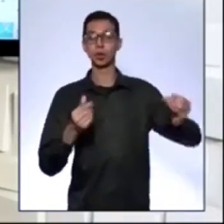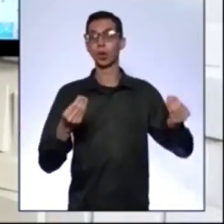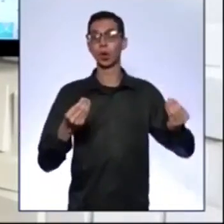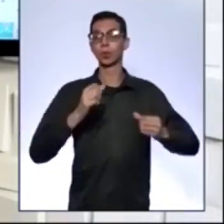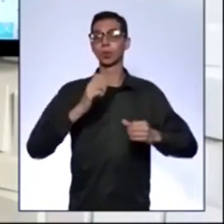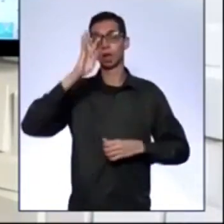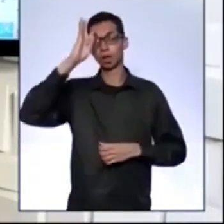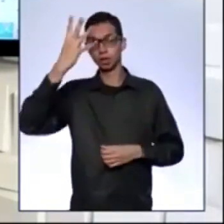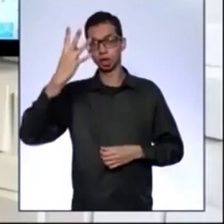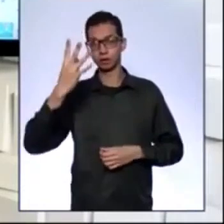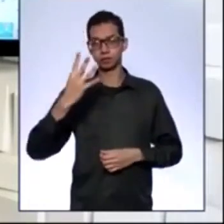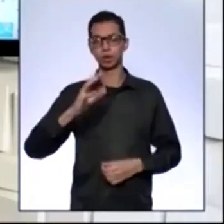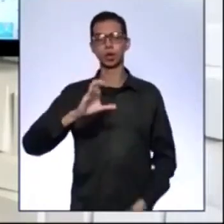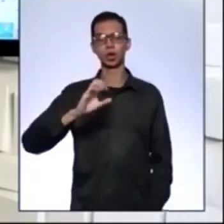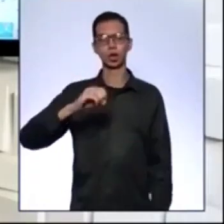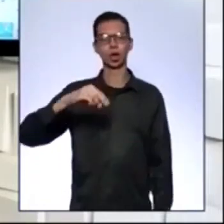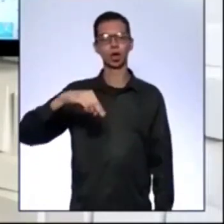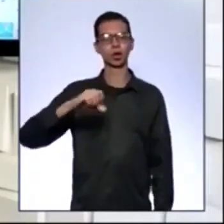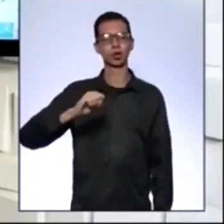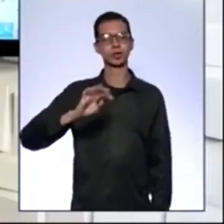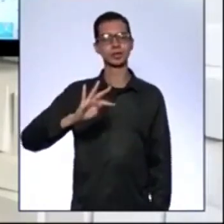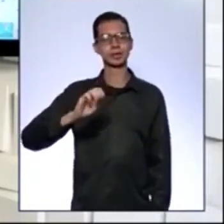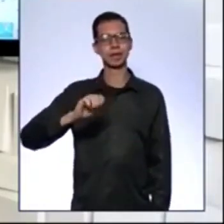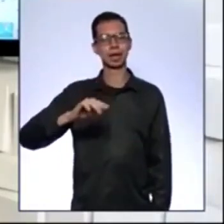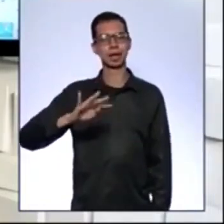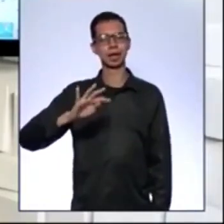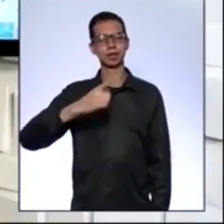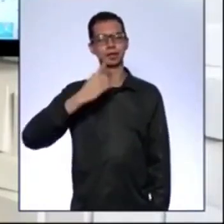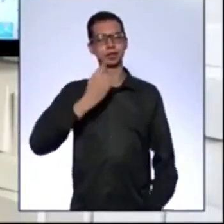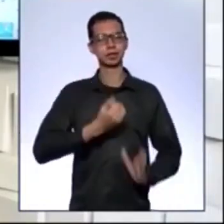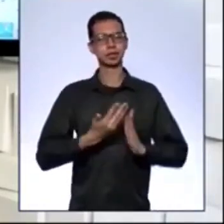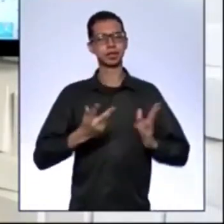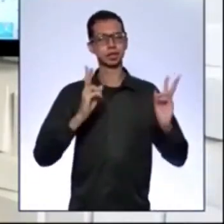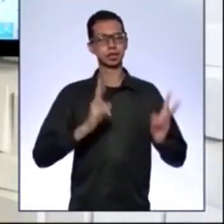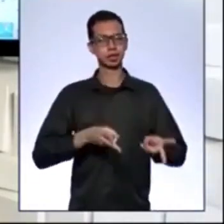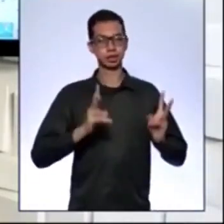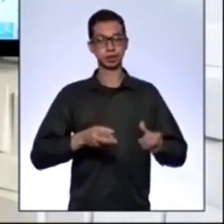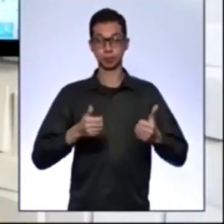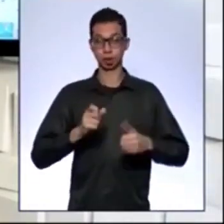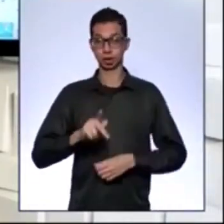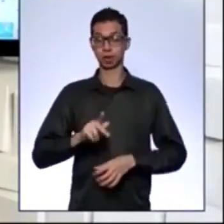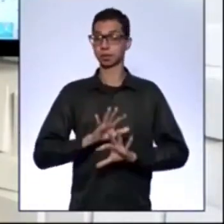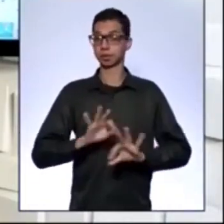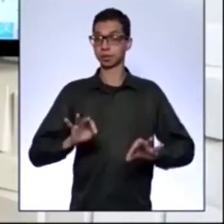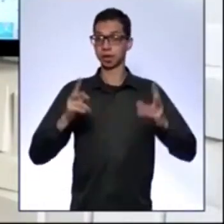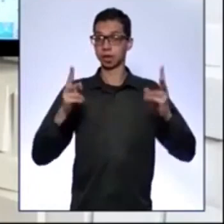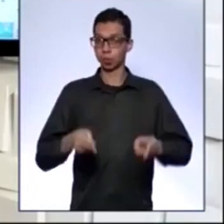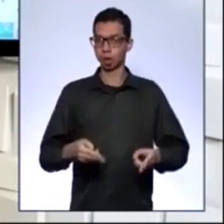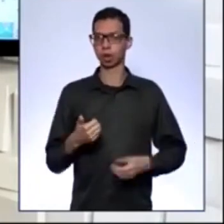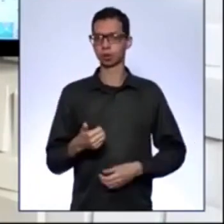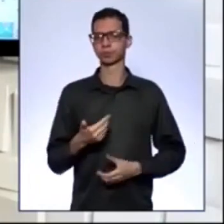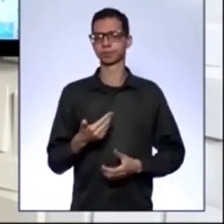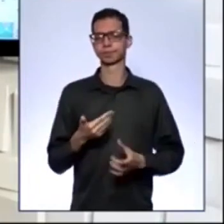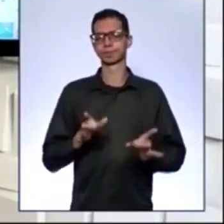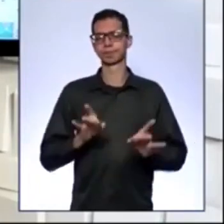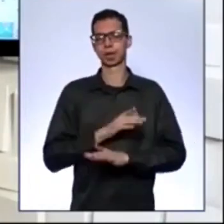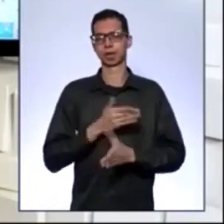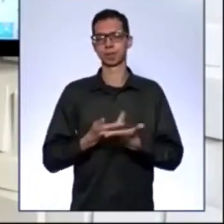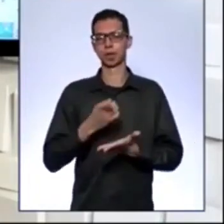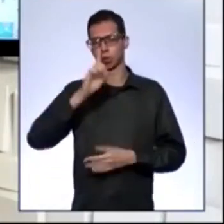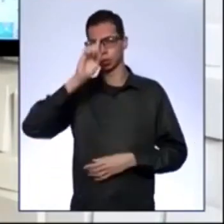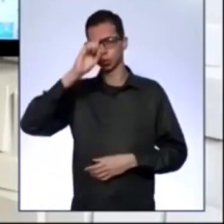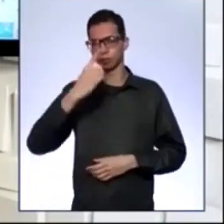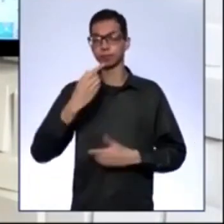pelo constante vou fazer mais uma Idêntica Idêntica para terminar a aula aí se você ficar com dúvida